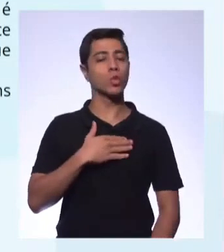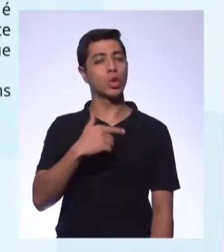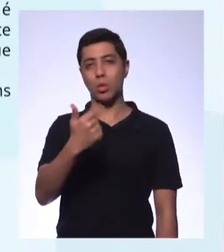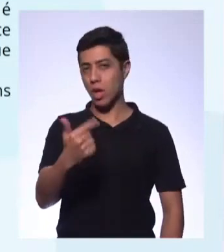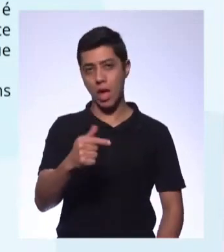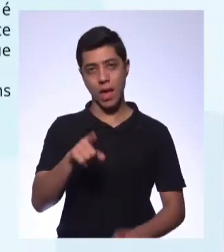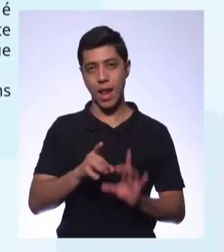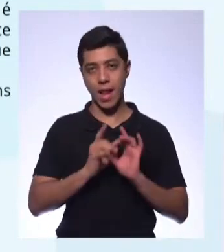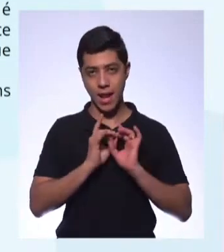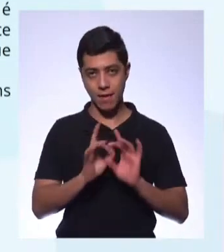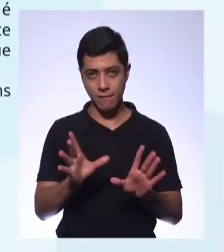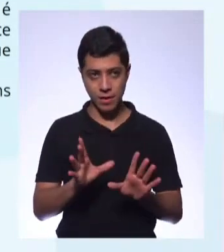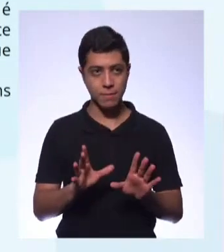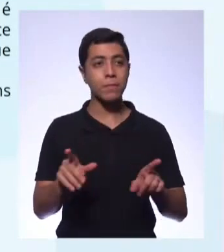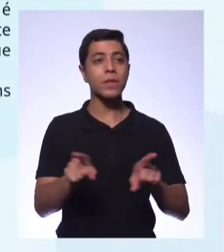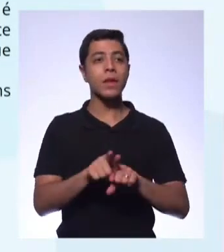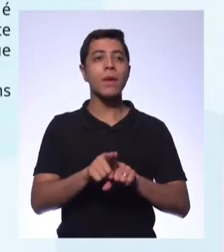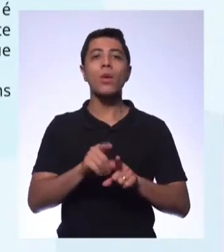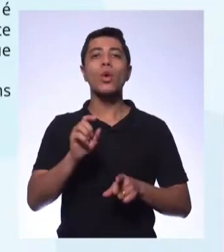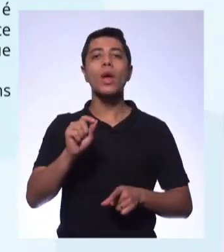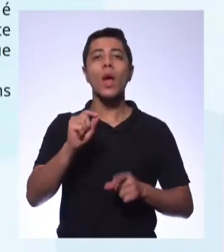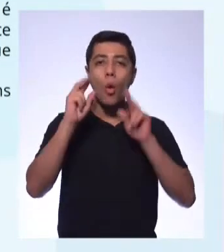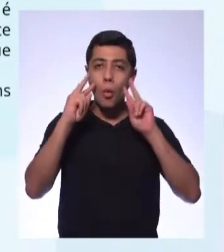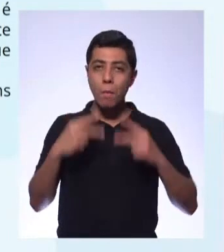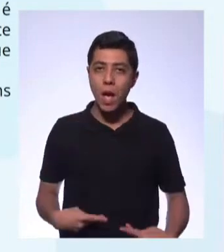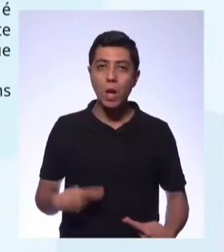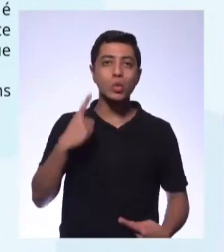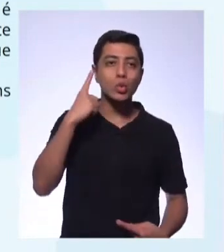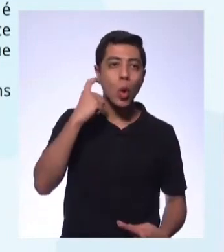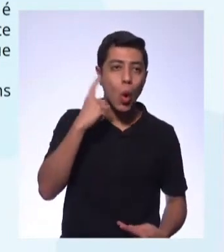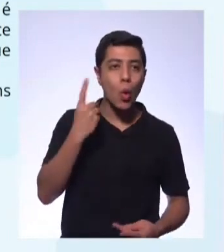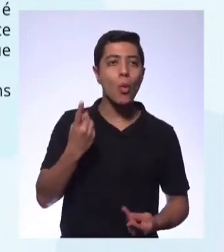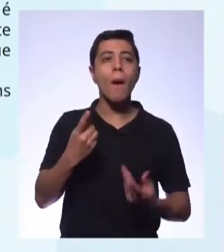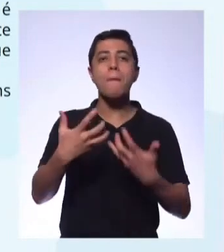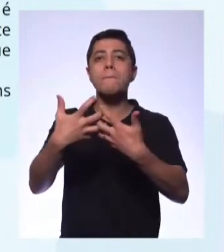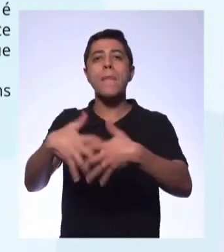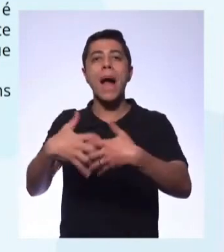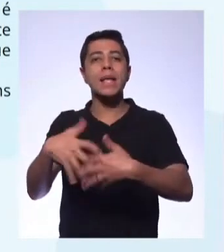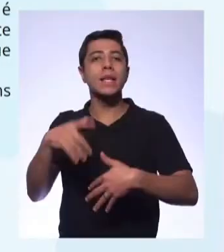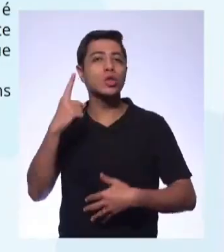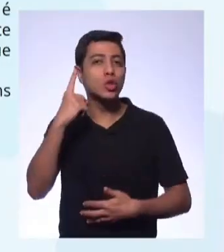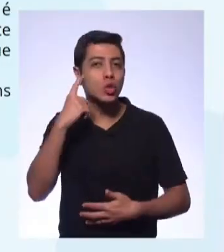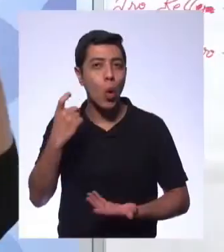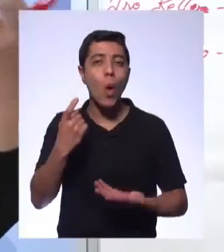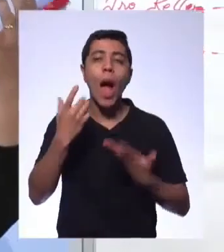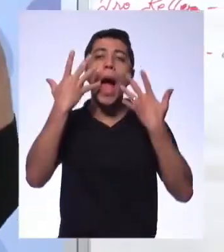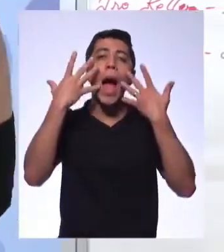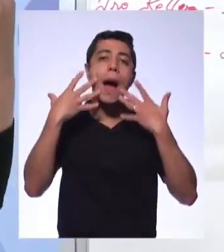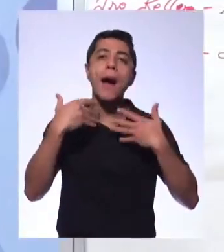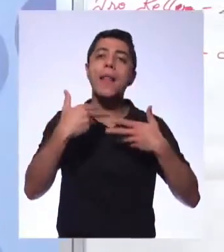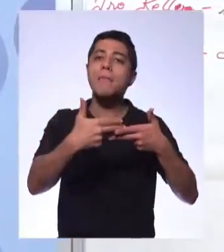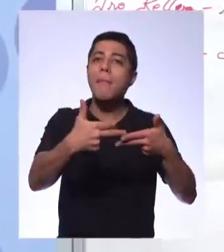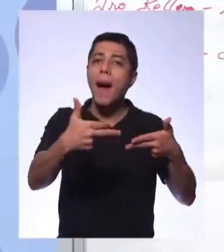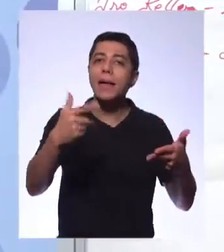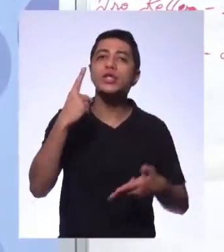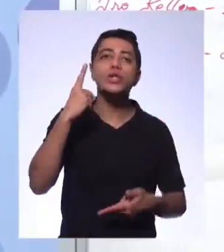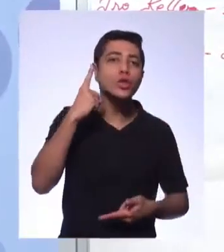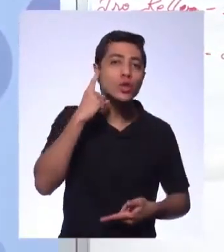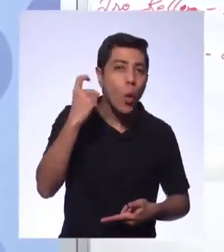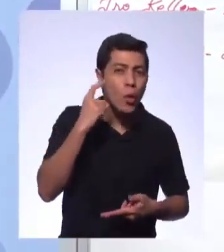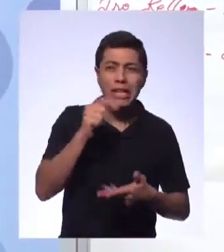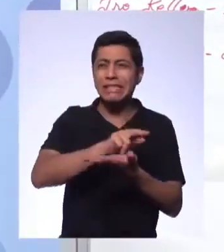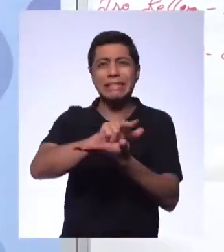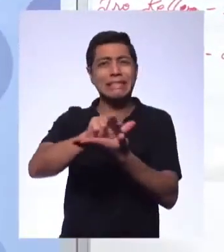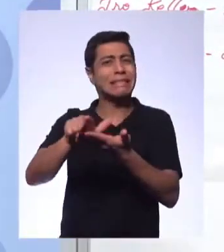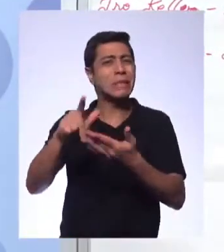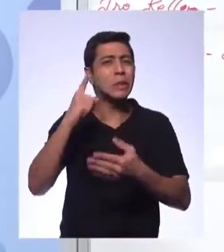sons produzidos pelo ser humano, por equipamentos e máquinas, por animais, pela natureza, enfim, né? Só para que vocês tenham uma noção de que